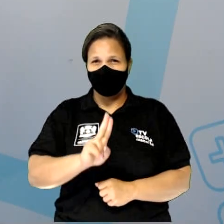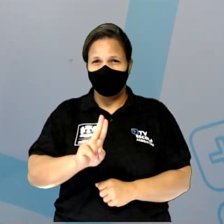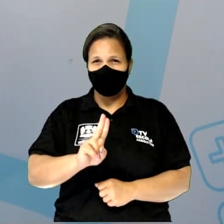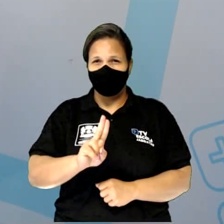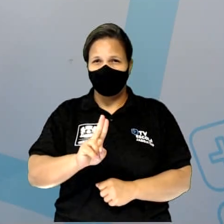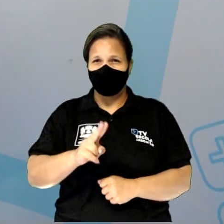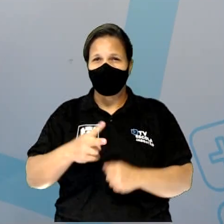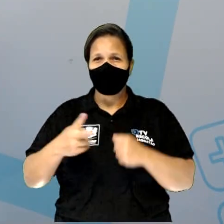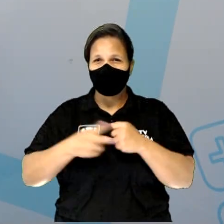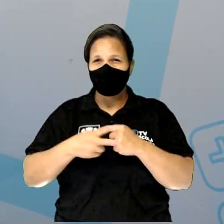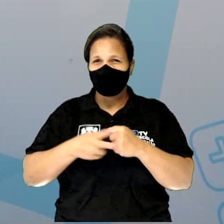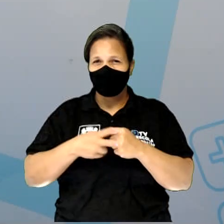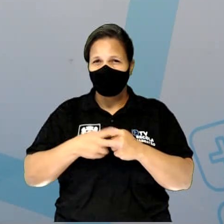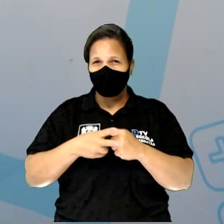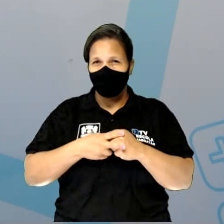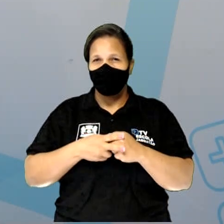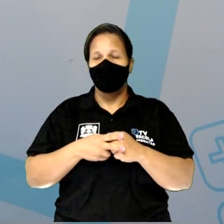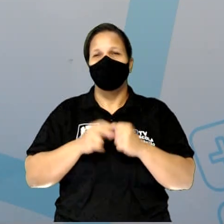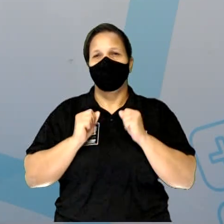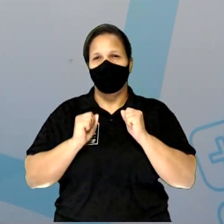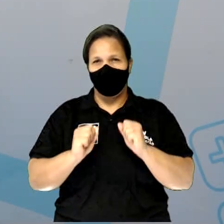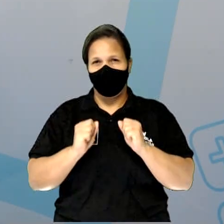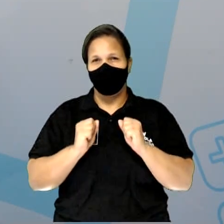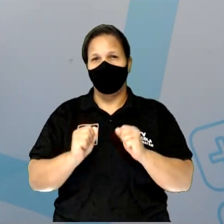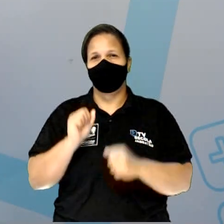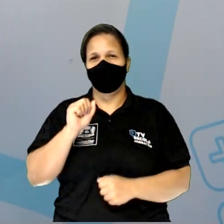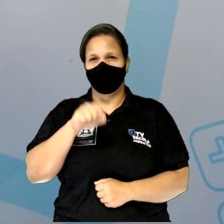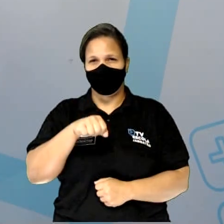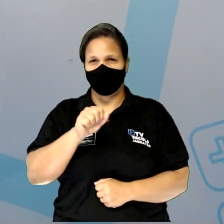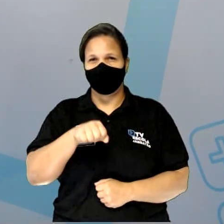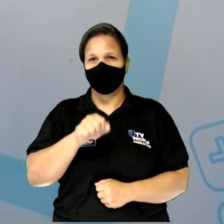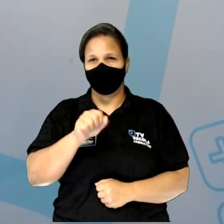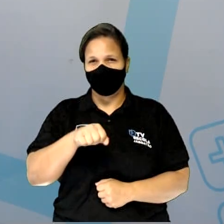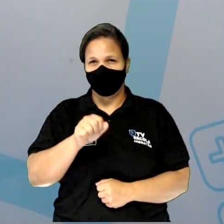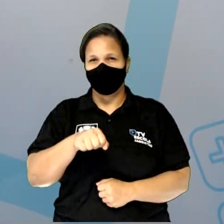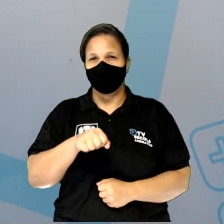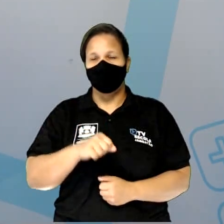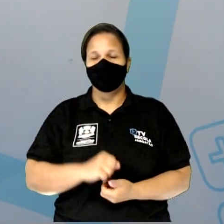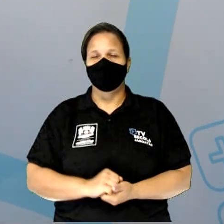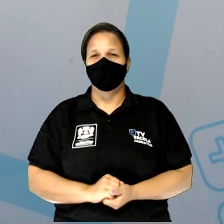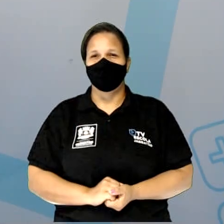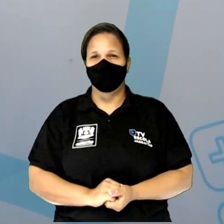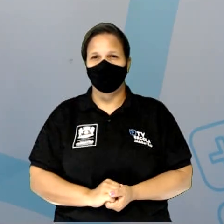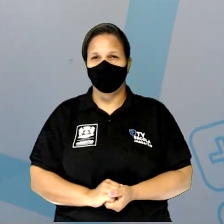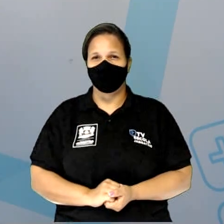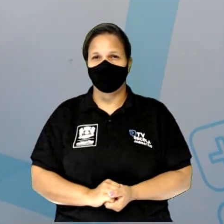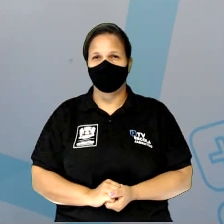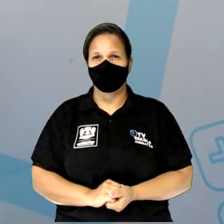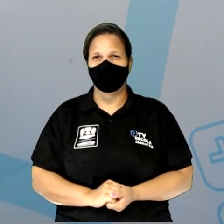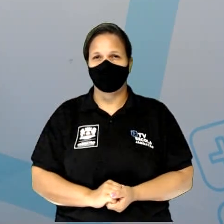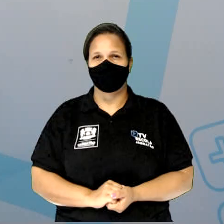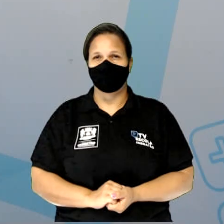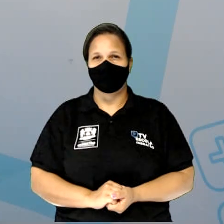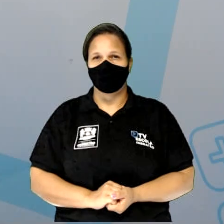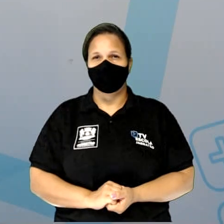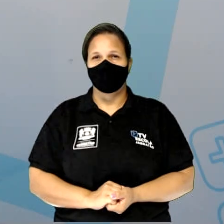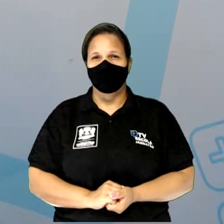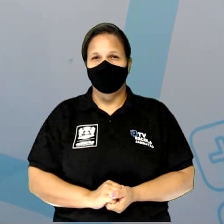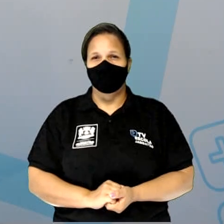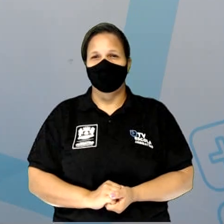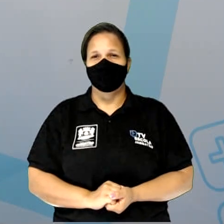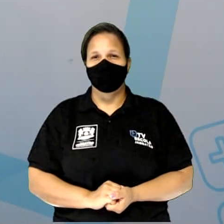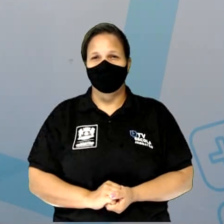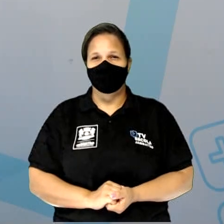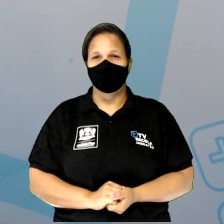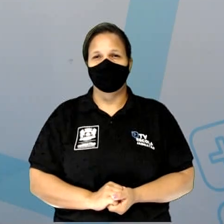como verbo, sim. Por exemplo, se eu digo I will WhatsApp you, eu estou dizendo que eu vou te mandar uma